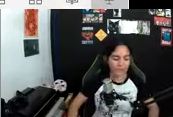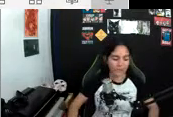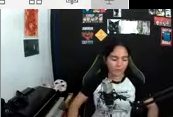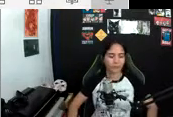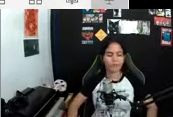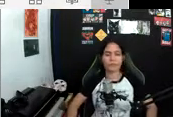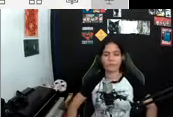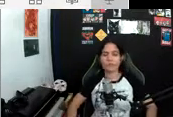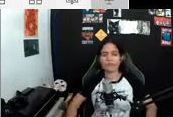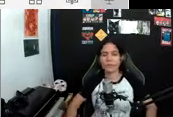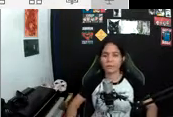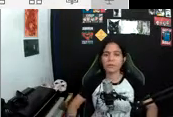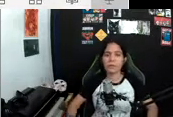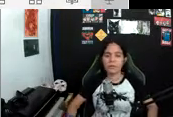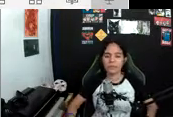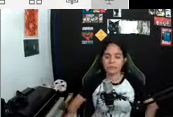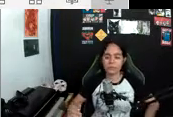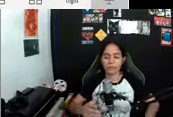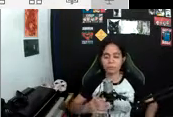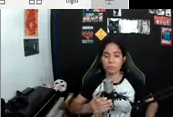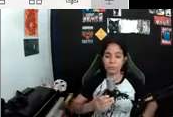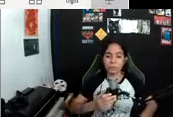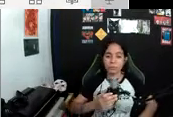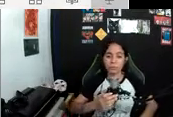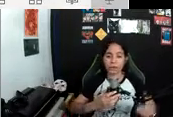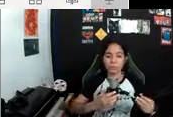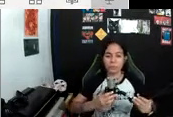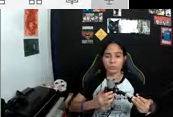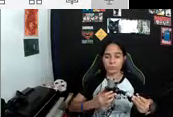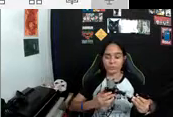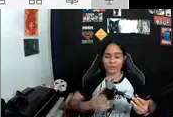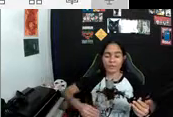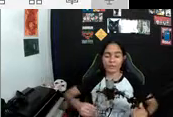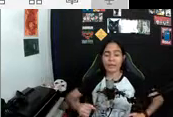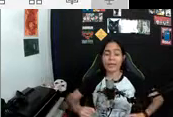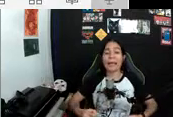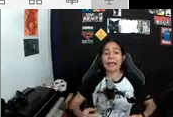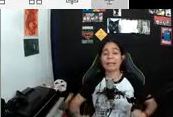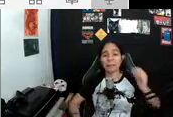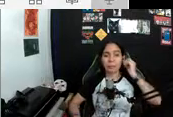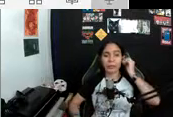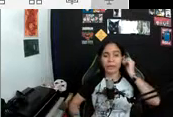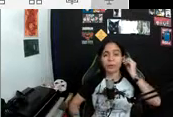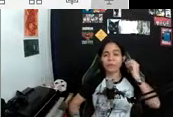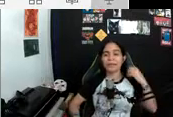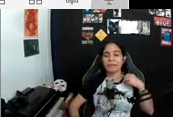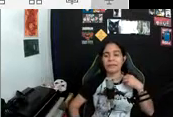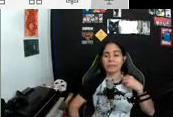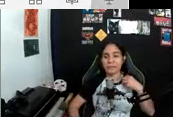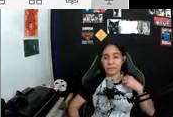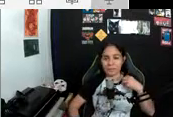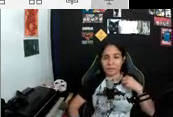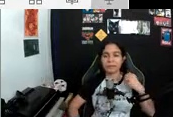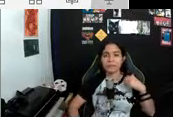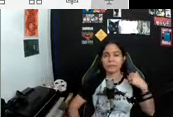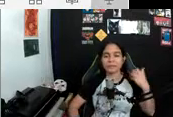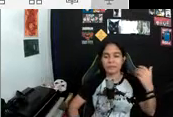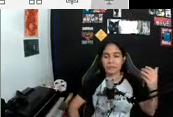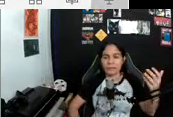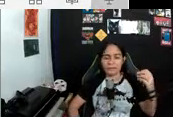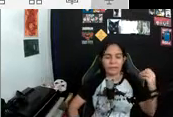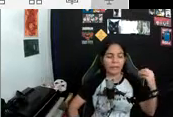conhecer os direitos de vocês, também conheçam, né, um pouco dos direitos dos pacientes, até porque o paciente em